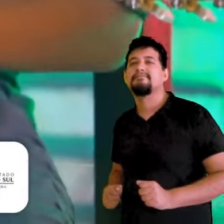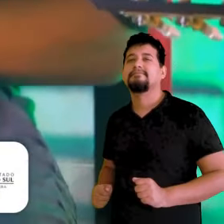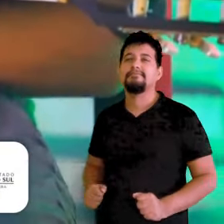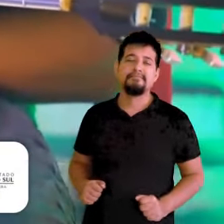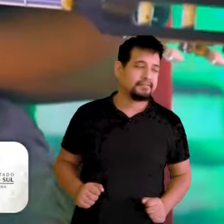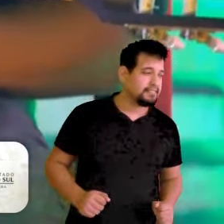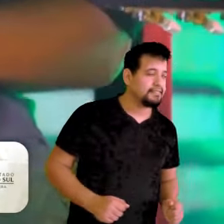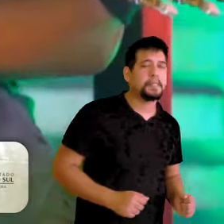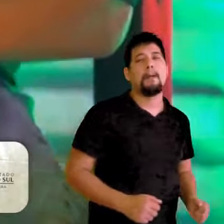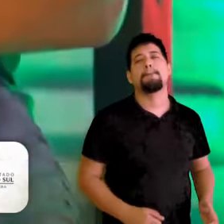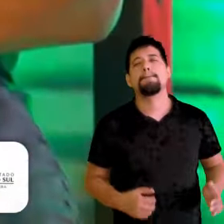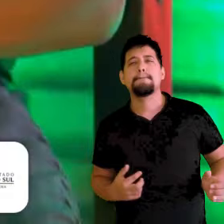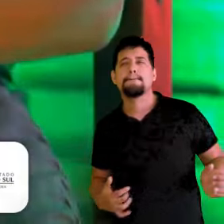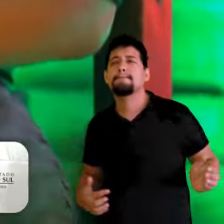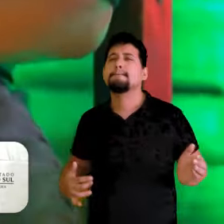Tibuia, Edson!